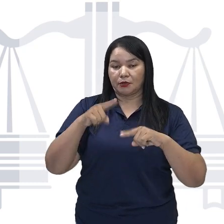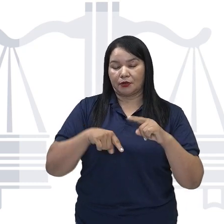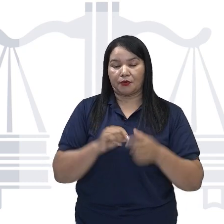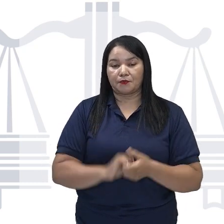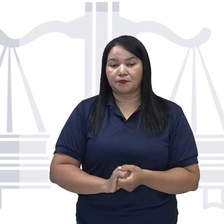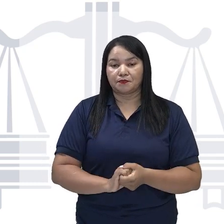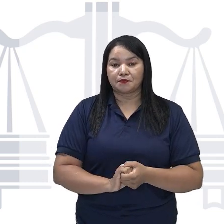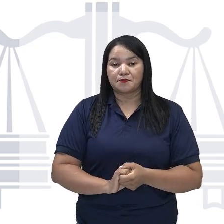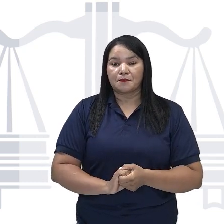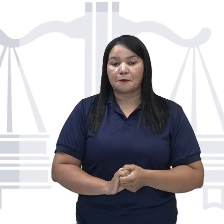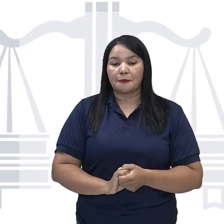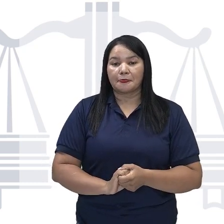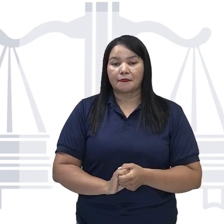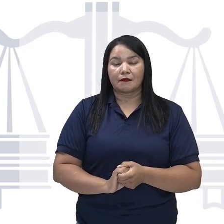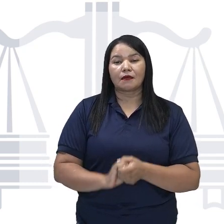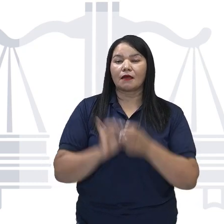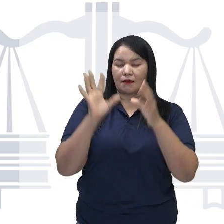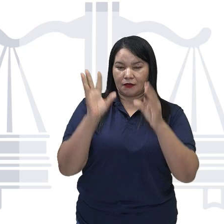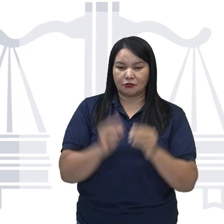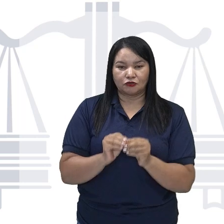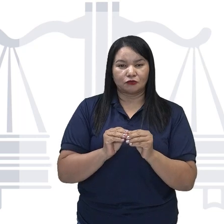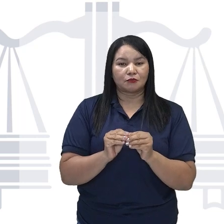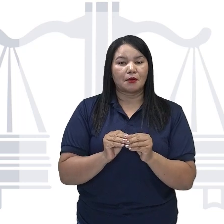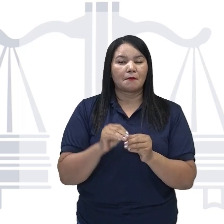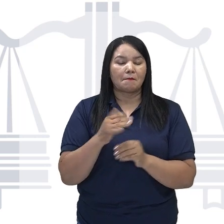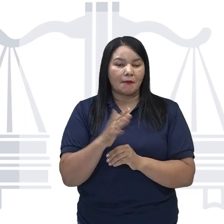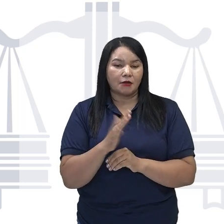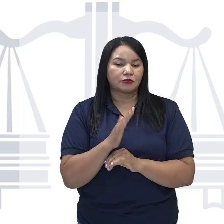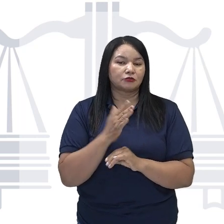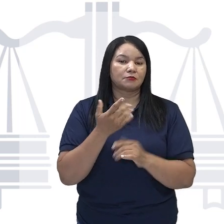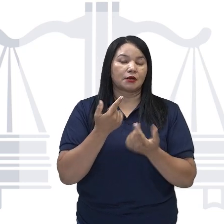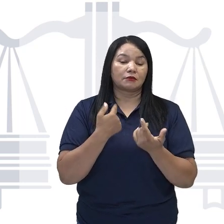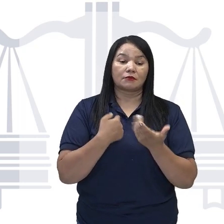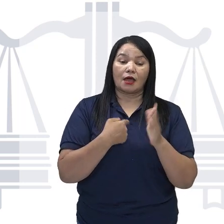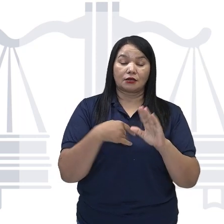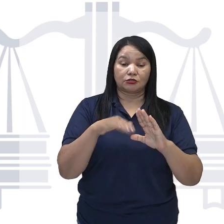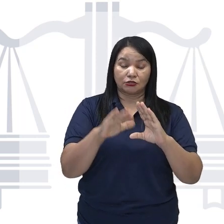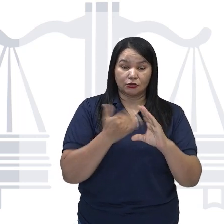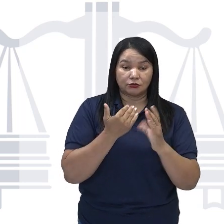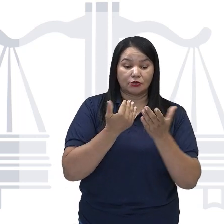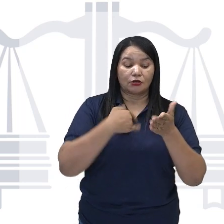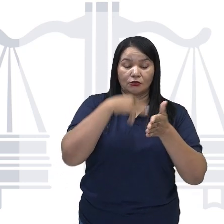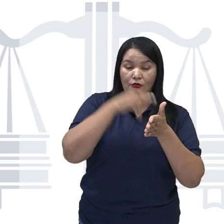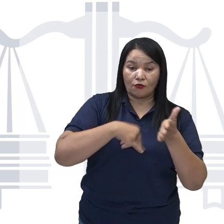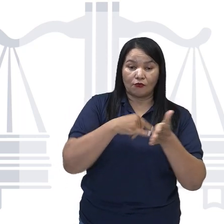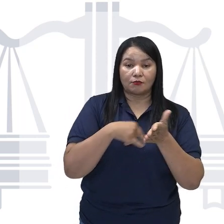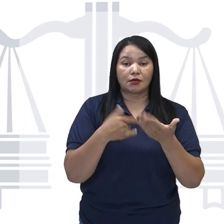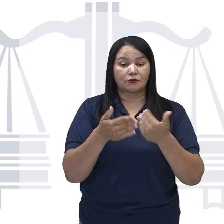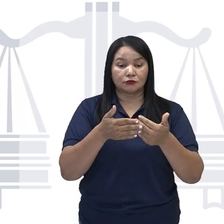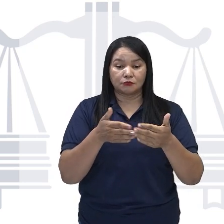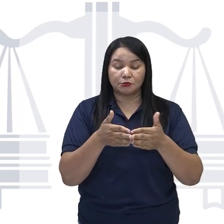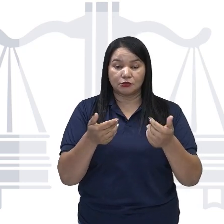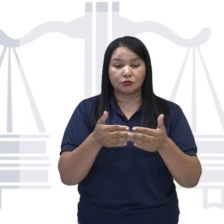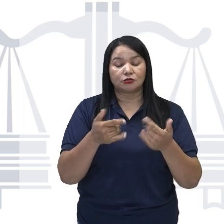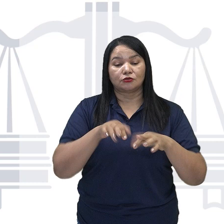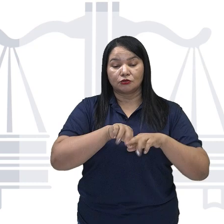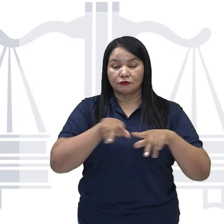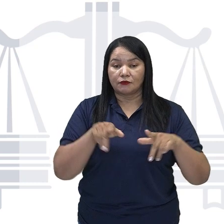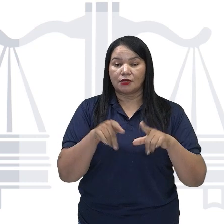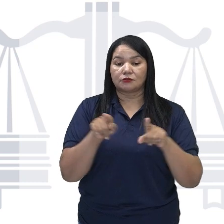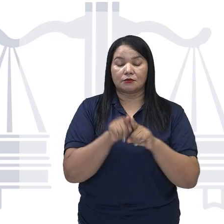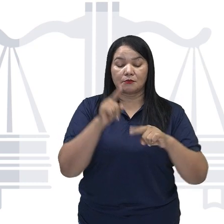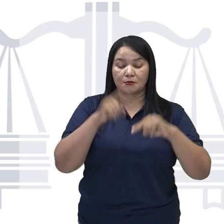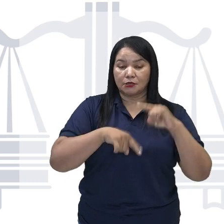Isso resume, né, mais ou menos o que a gente faz aqui quando chega essas solicitações de turma, tanto de continuidade quanto